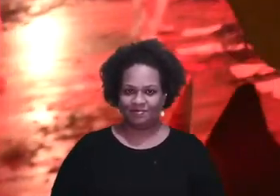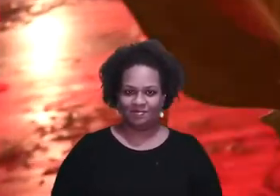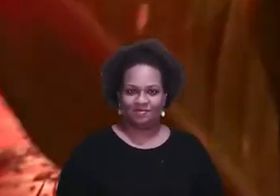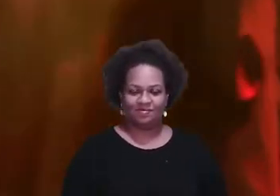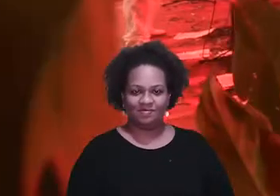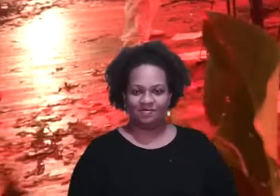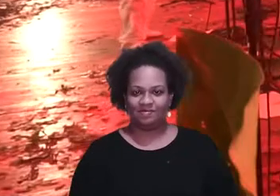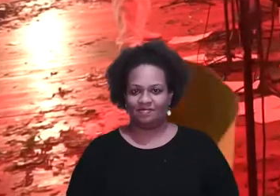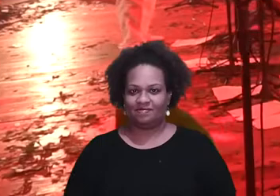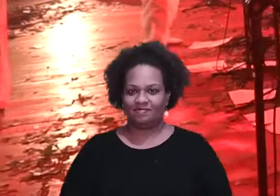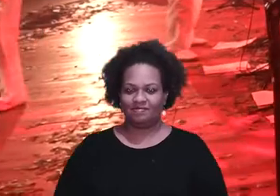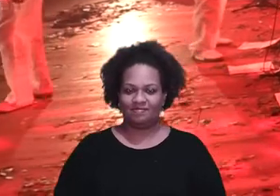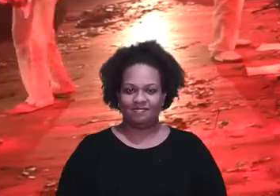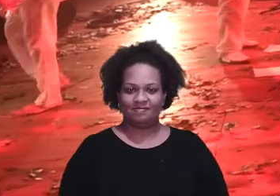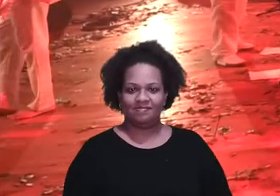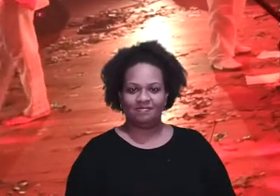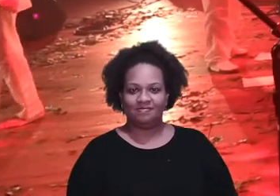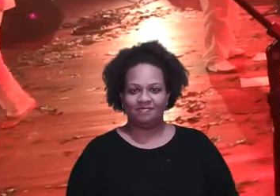E aí